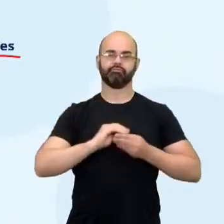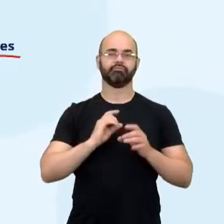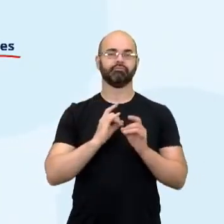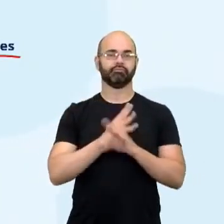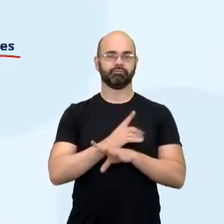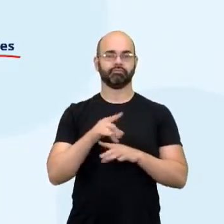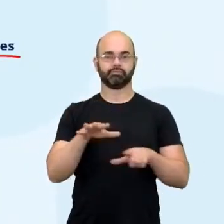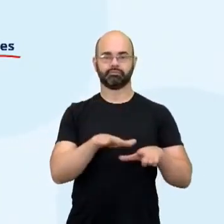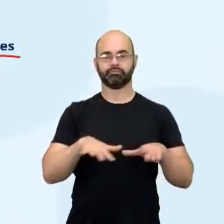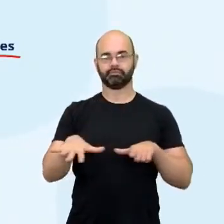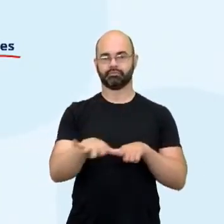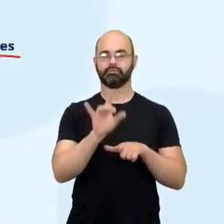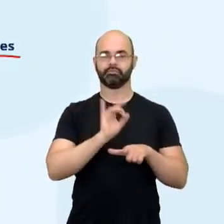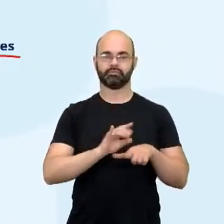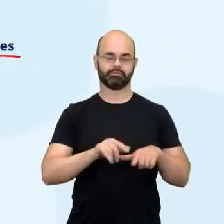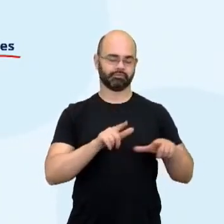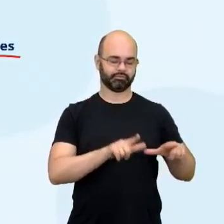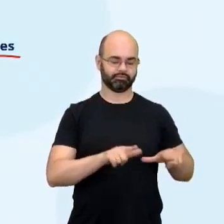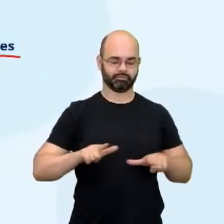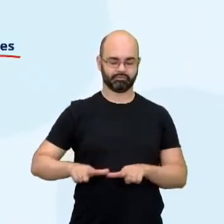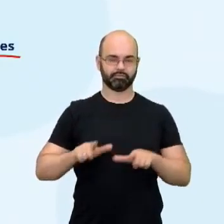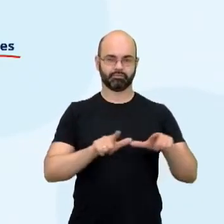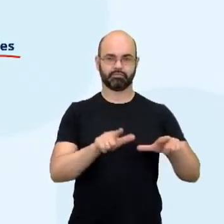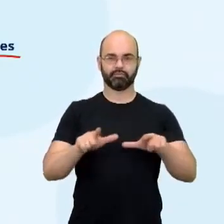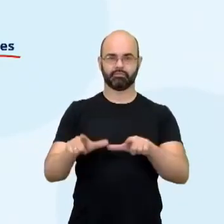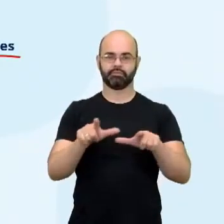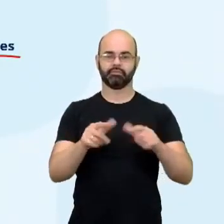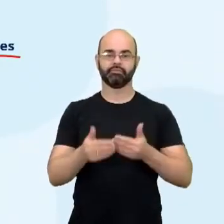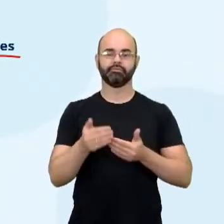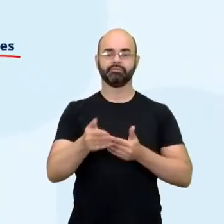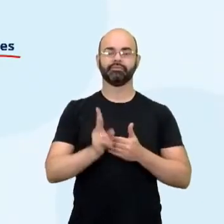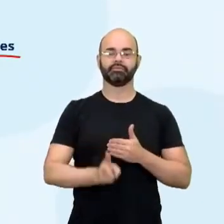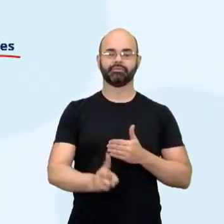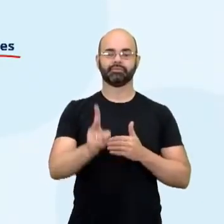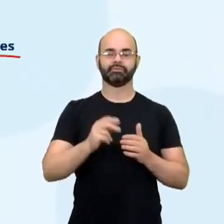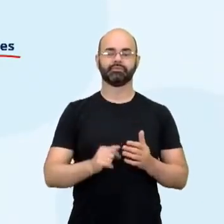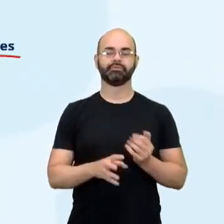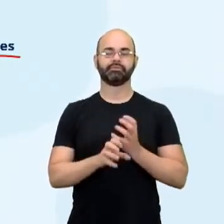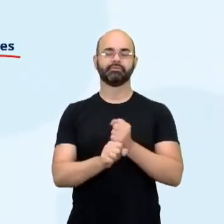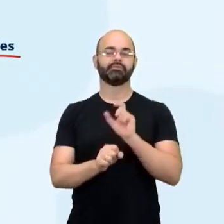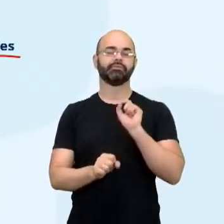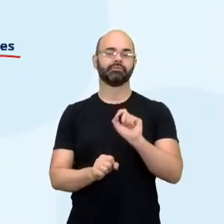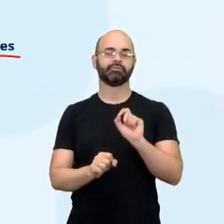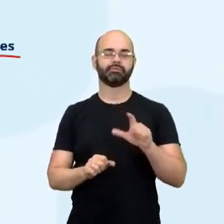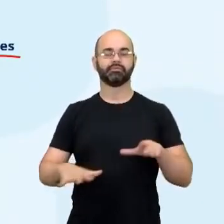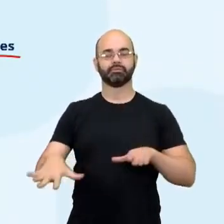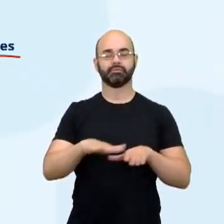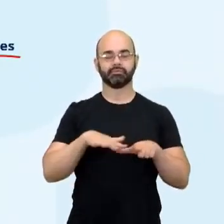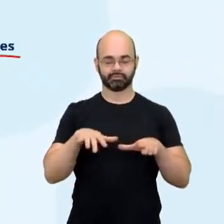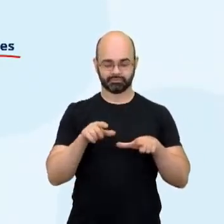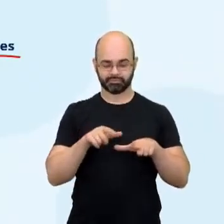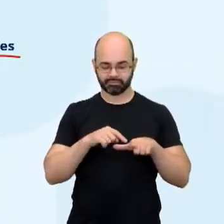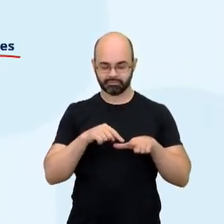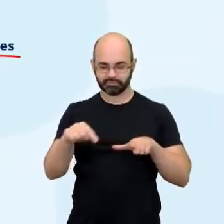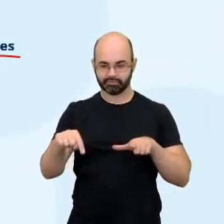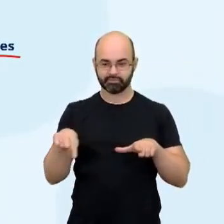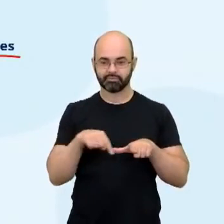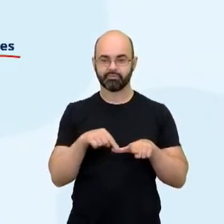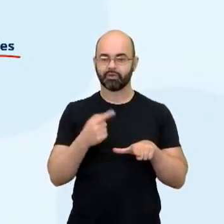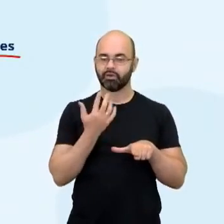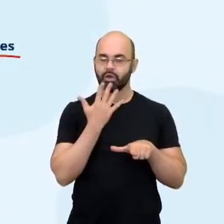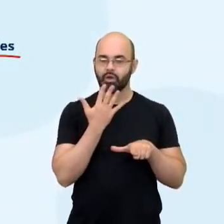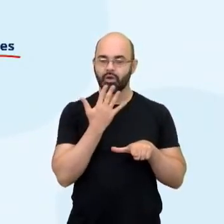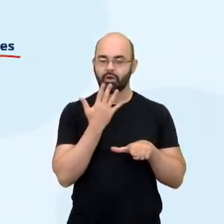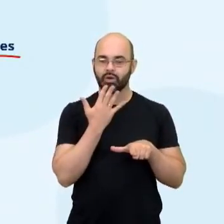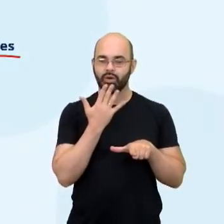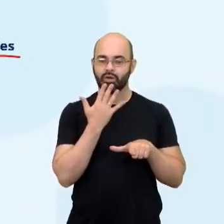superfície que ocupa cada peça quadrada. Na sequência, o que a gente vai calcular? A área colorida de cada peça, já que o objetivo